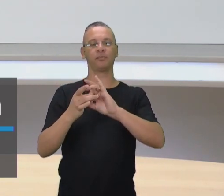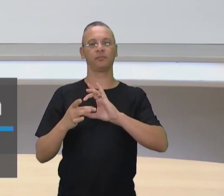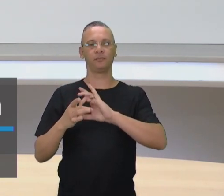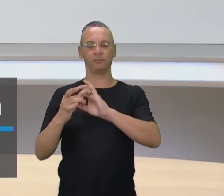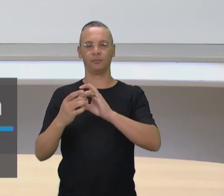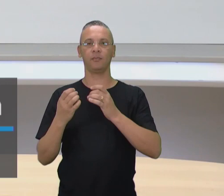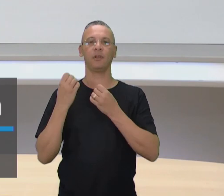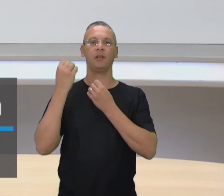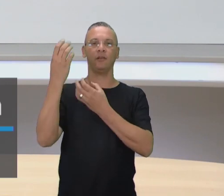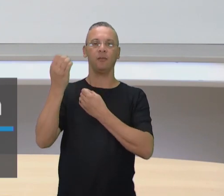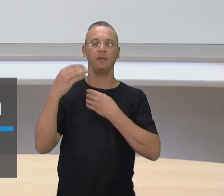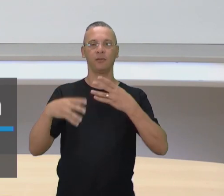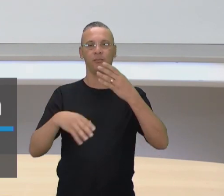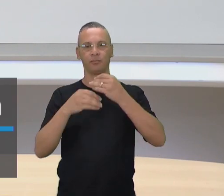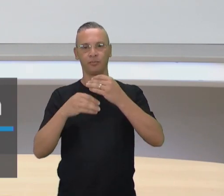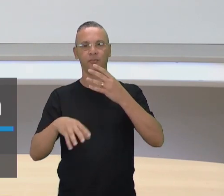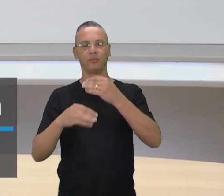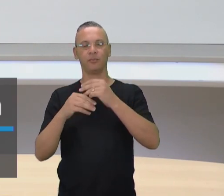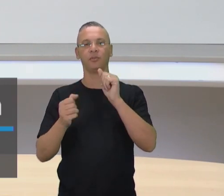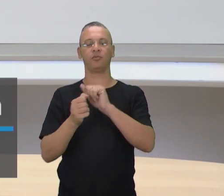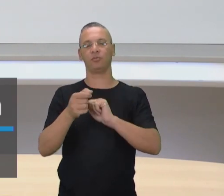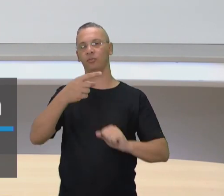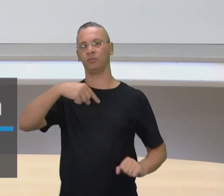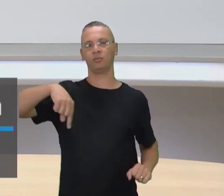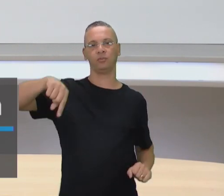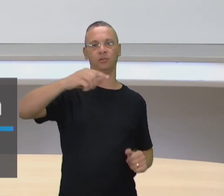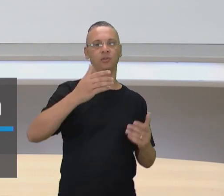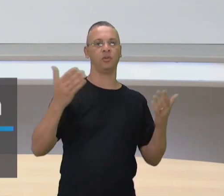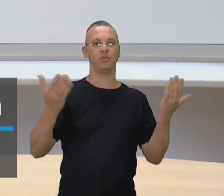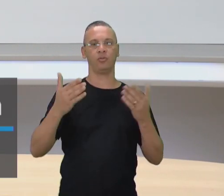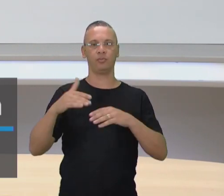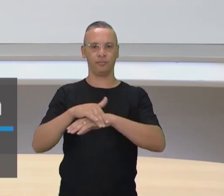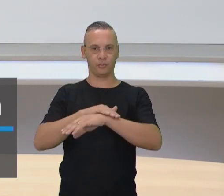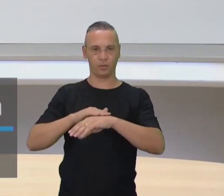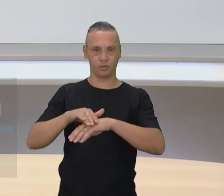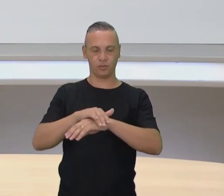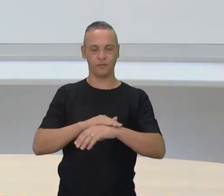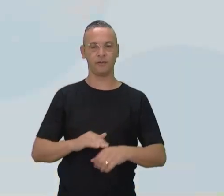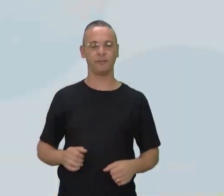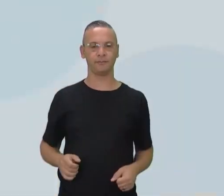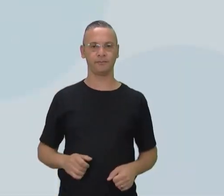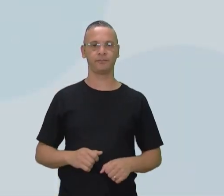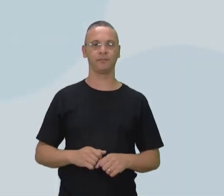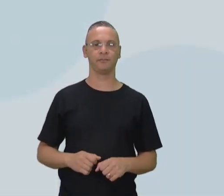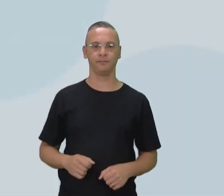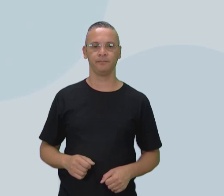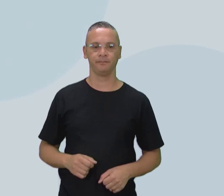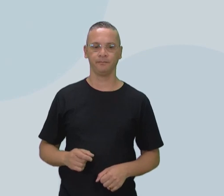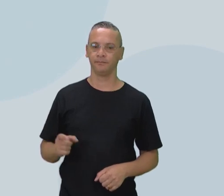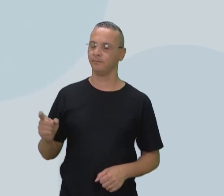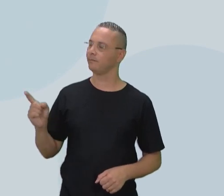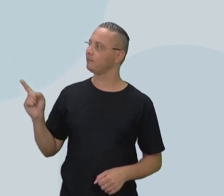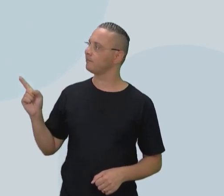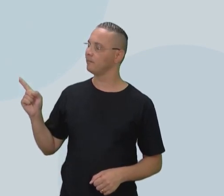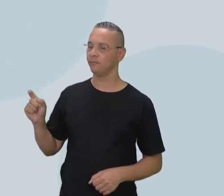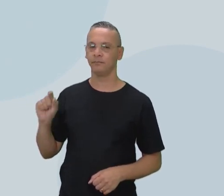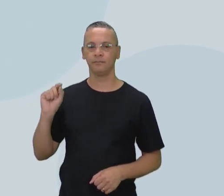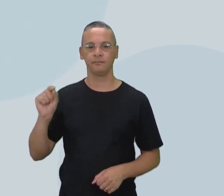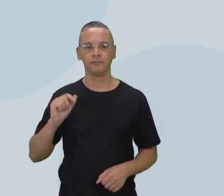vocês já tiveram na aula dele, com as que a gente vai começar a tratar a partir de agora, ok? Pode voltar na tela. Vamos propor